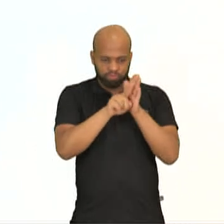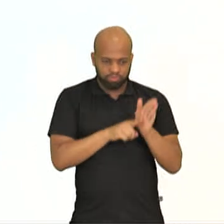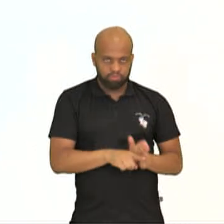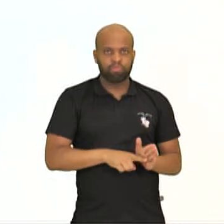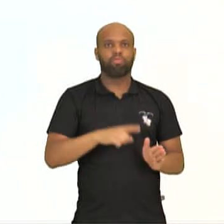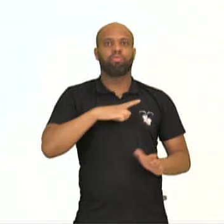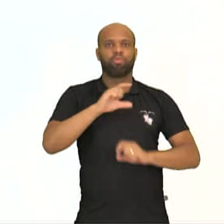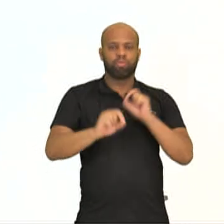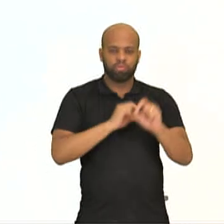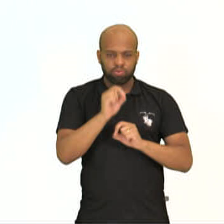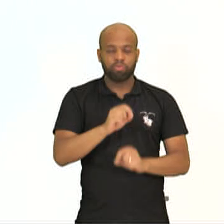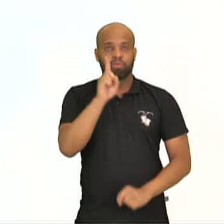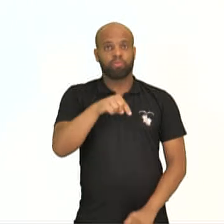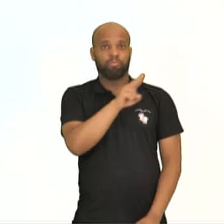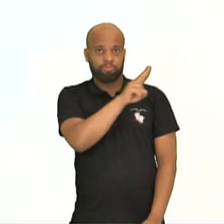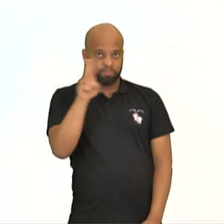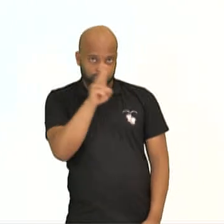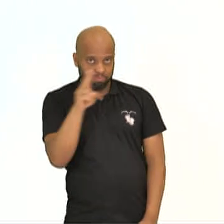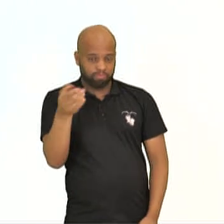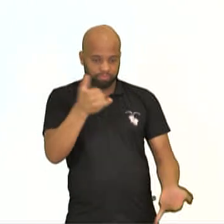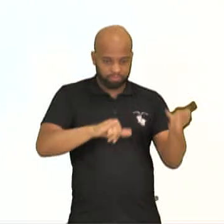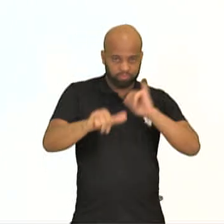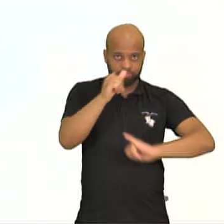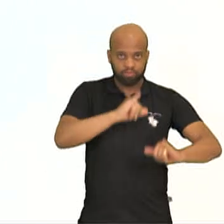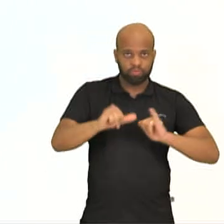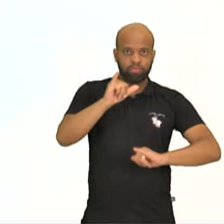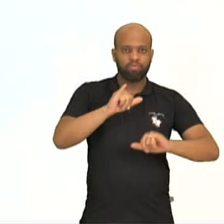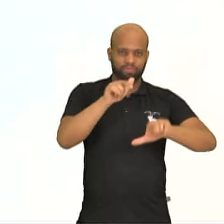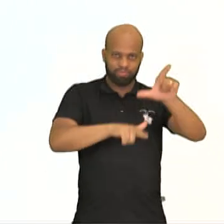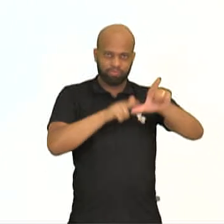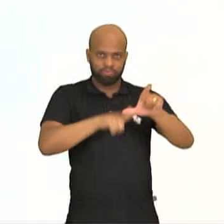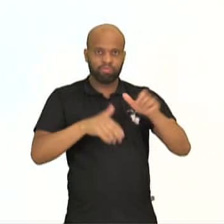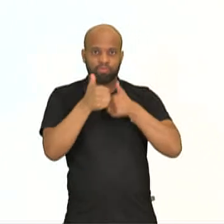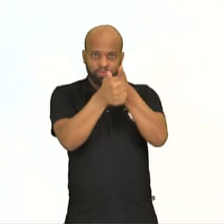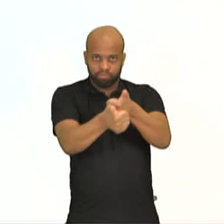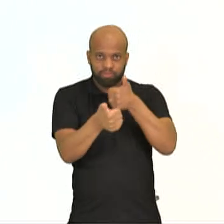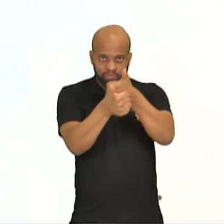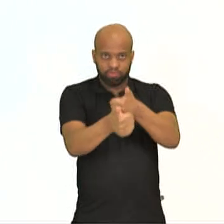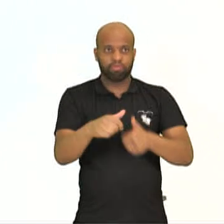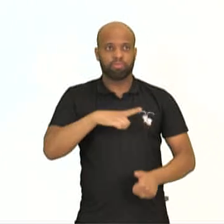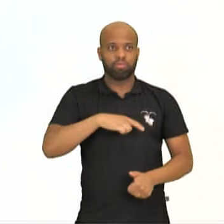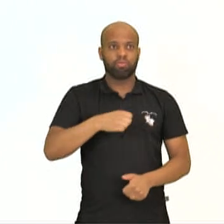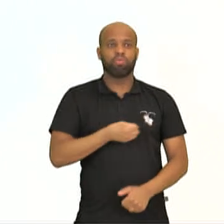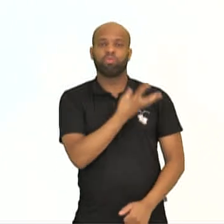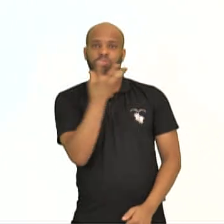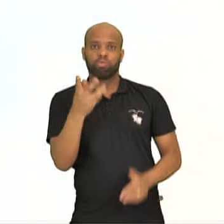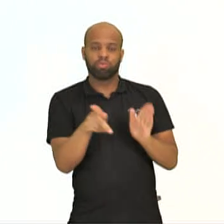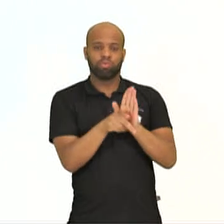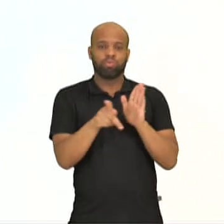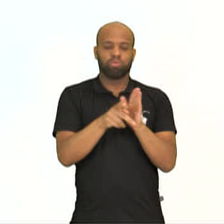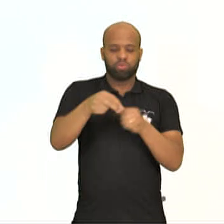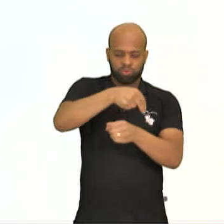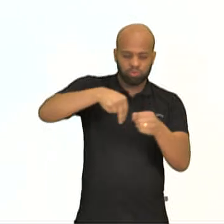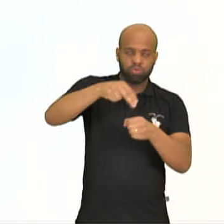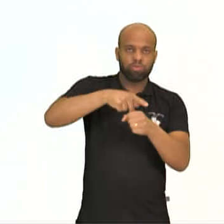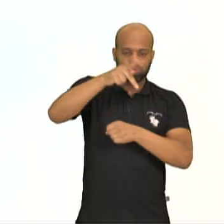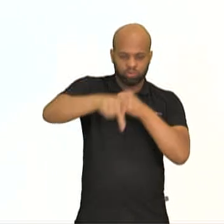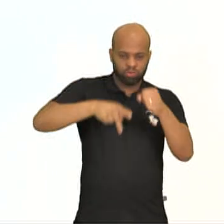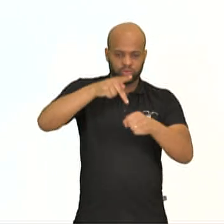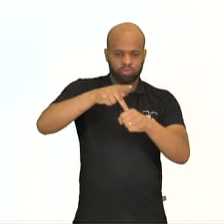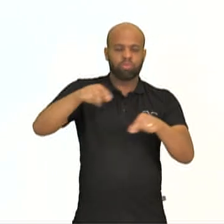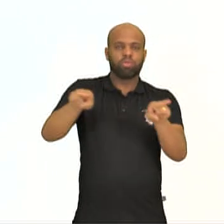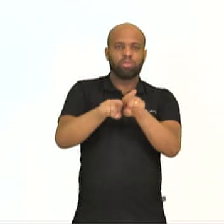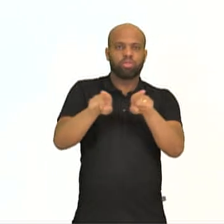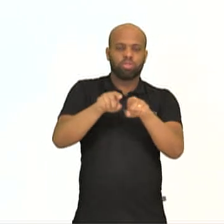designados pelo nome do elemento, seguido por um hífen, e pelo número de núcleos, prótons e nêutrons, do núcleo desse